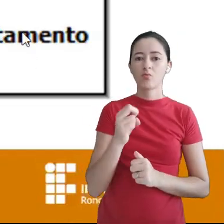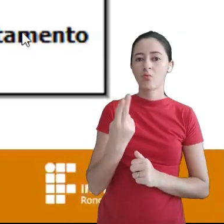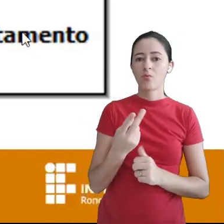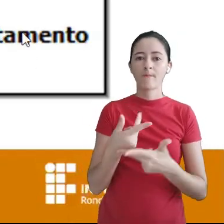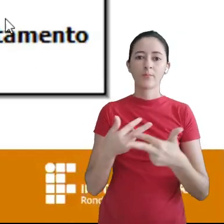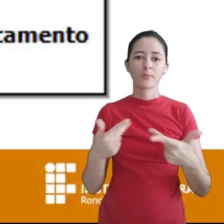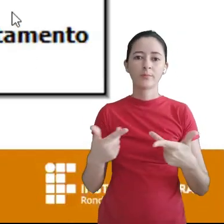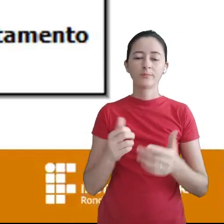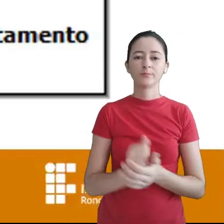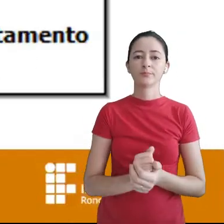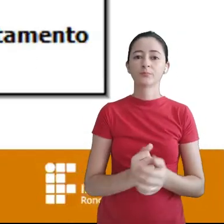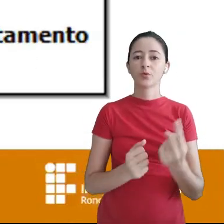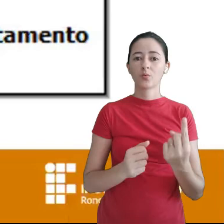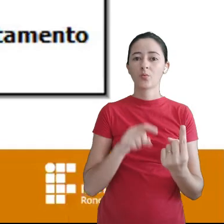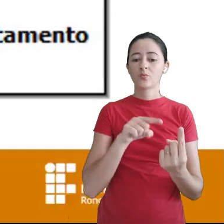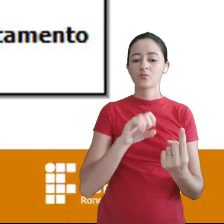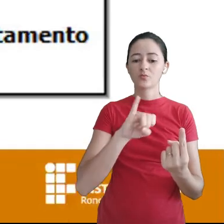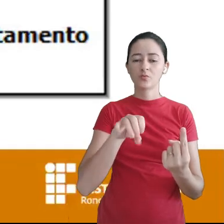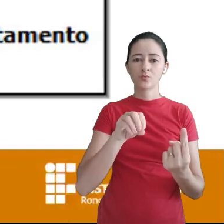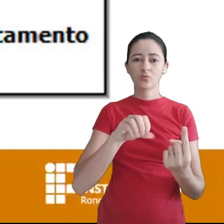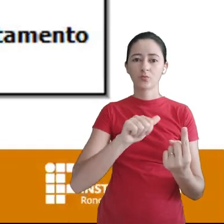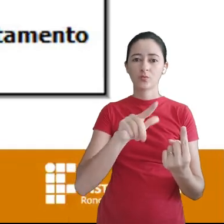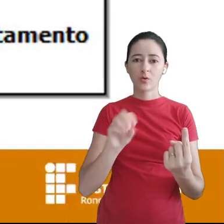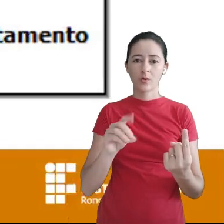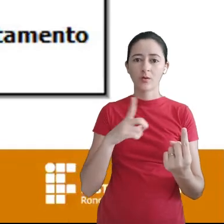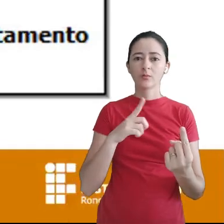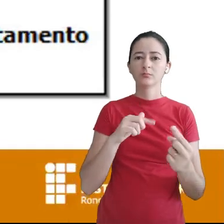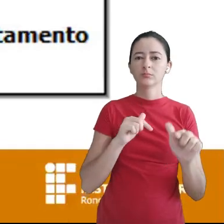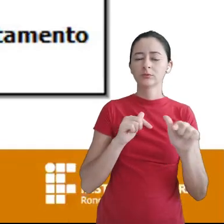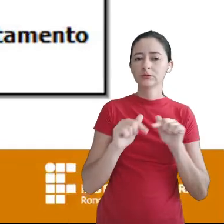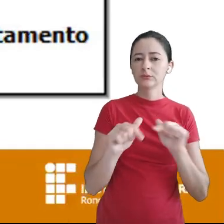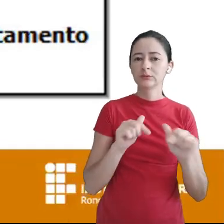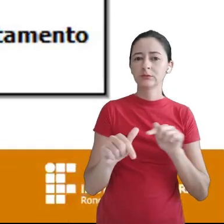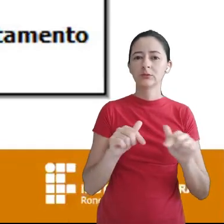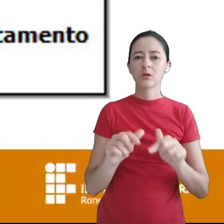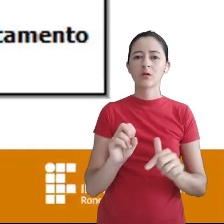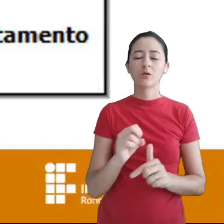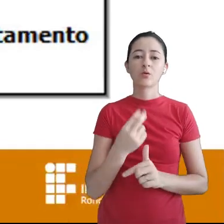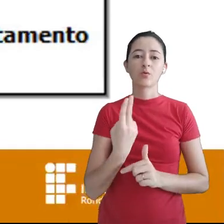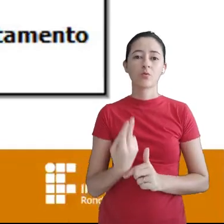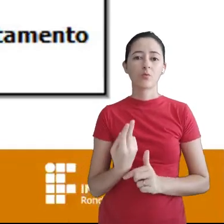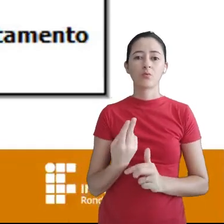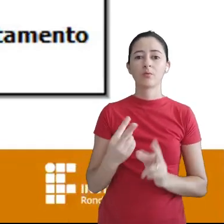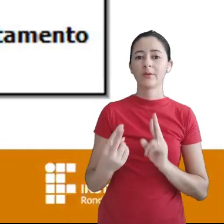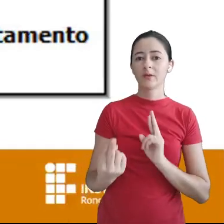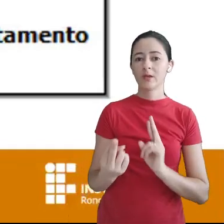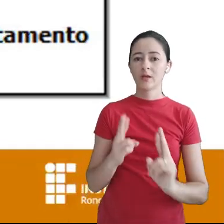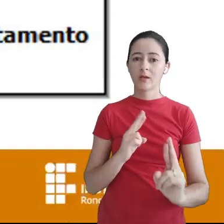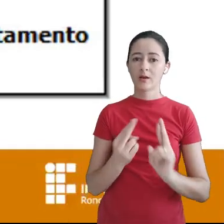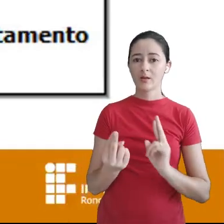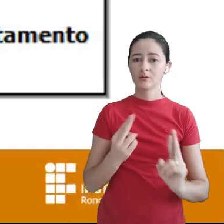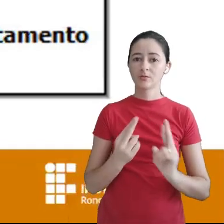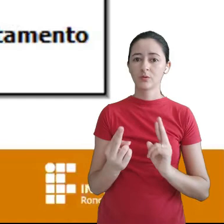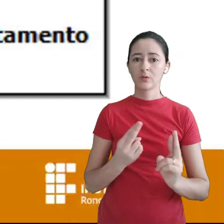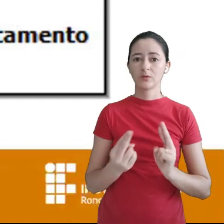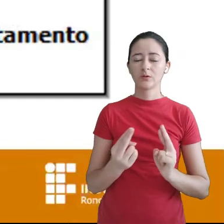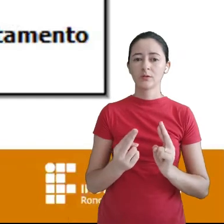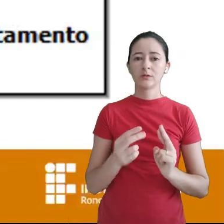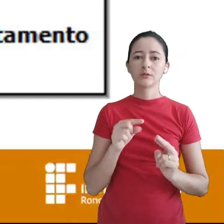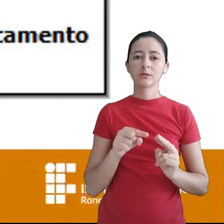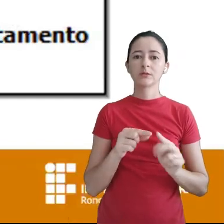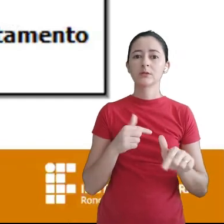Quando eu finalizo a leitura, estou falando de um a muitos. Então, vamos lá. Um funcionário. O João da Silva. Trabalha. Funcionário. se